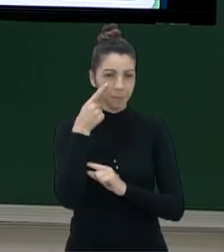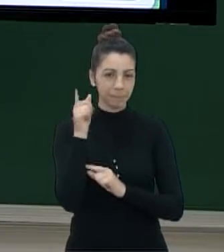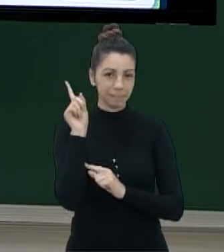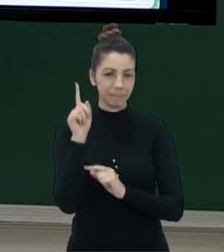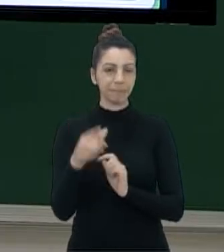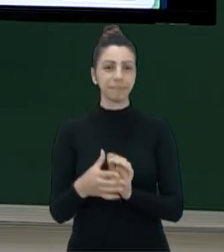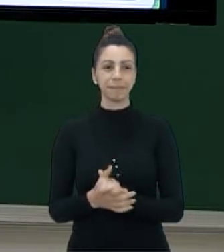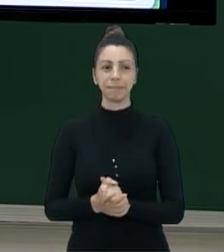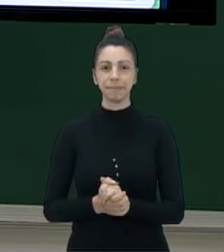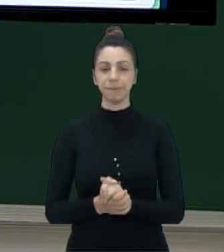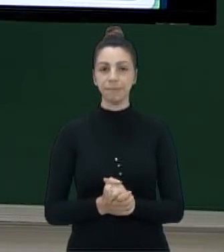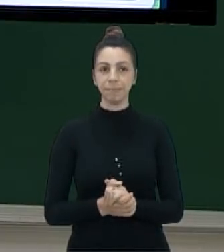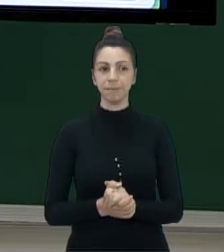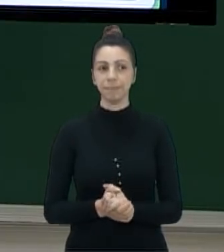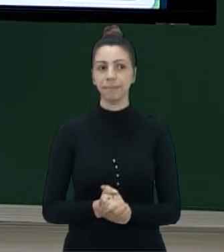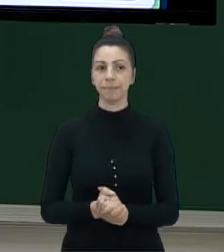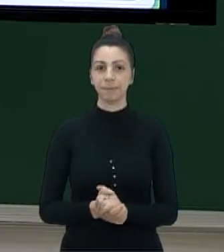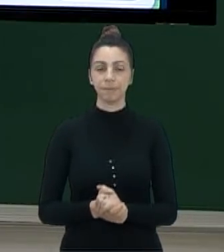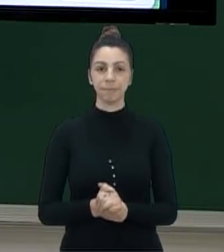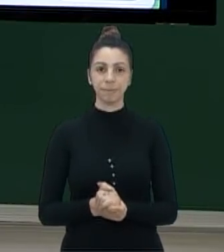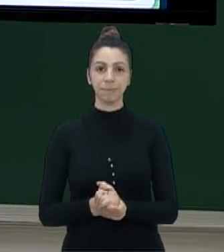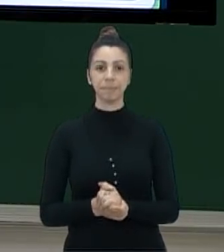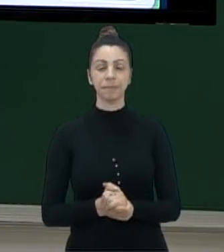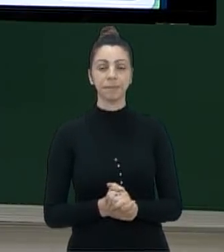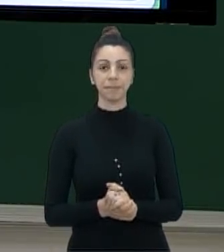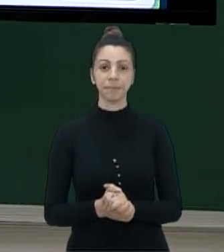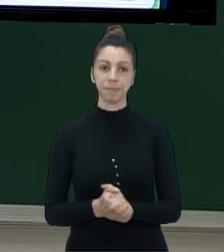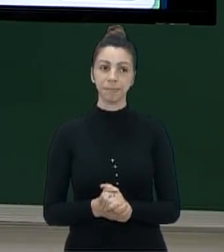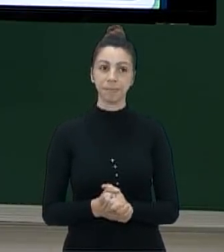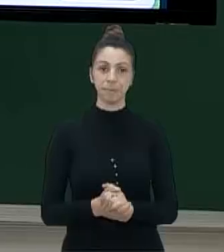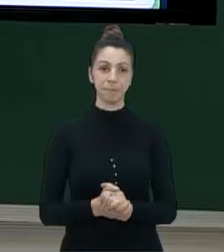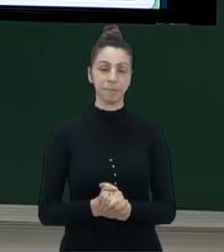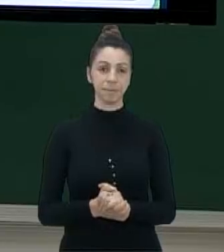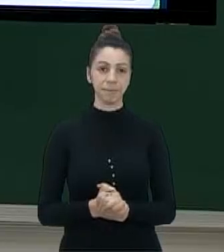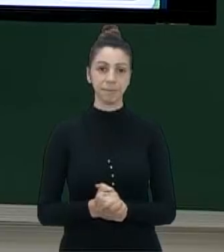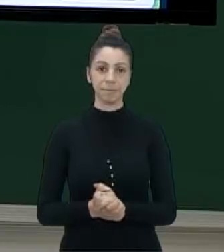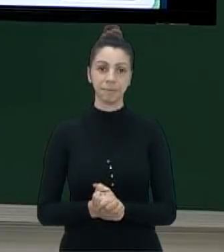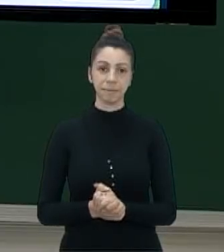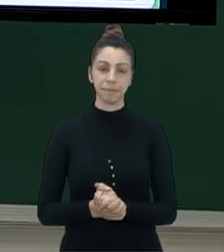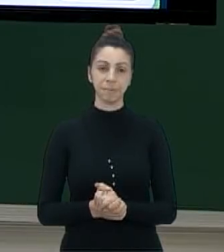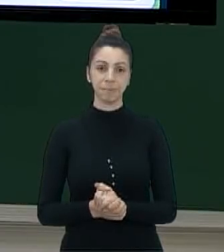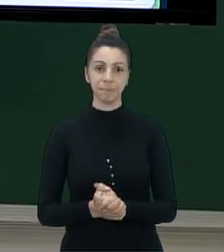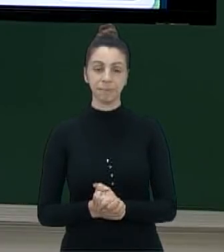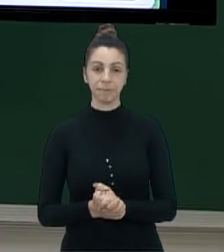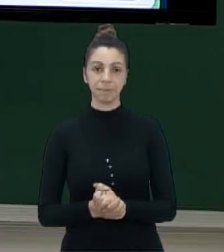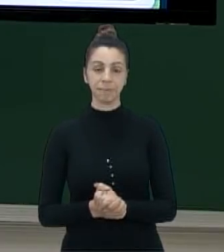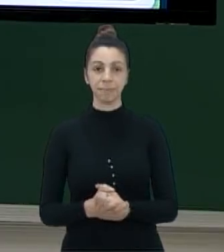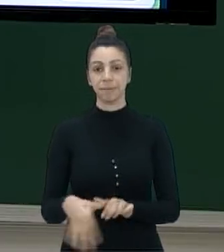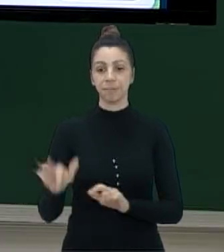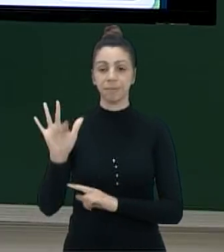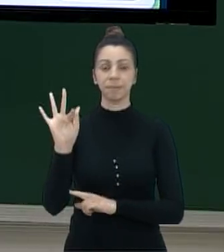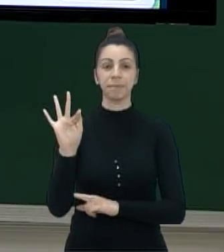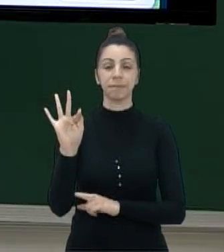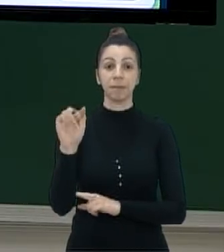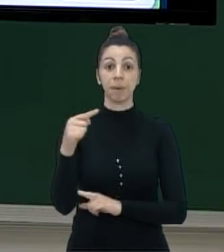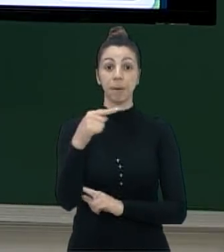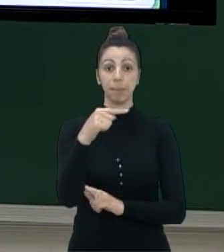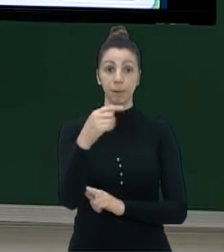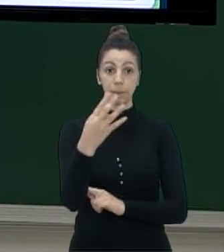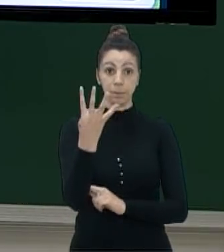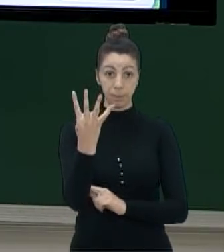verificar? Veja que ele tinha passado para vocês o ponto, que é o par ordenado da letra F, menos